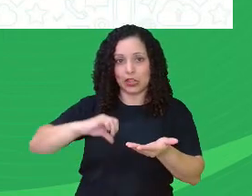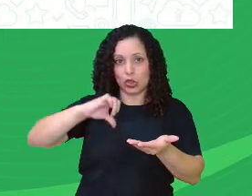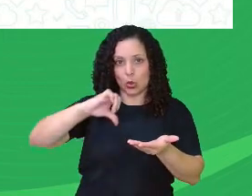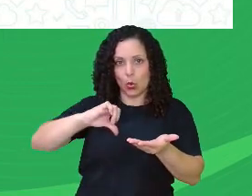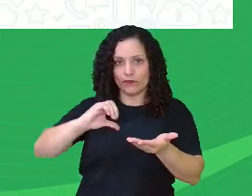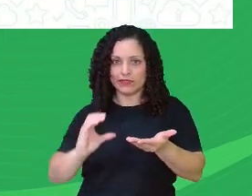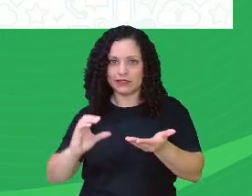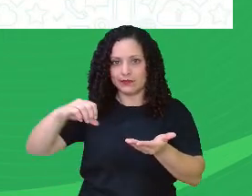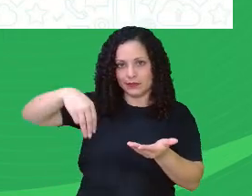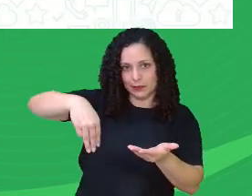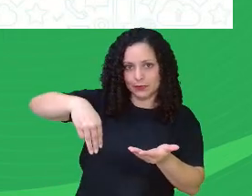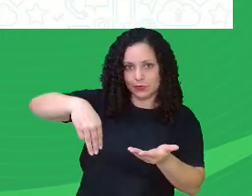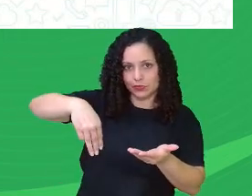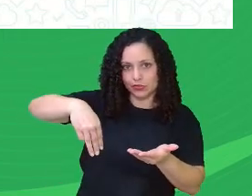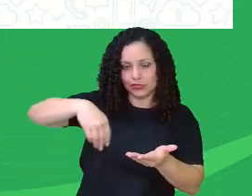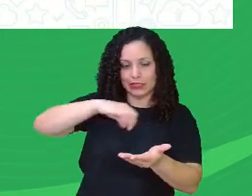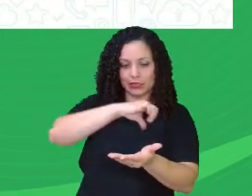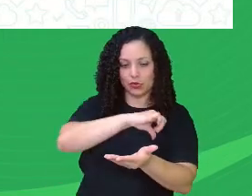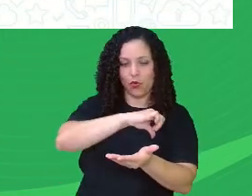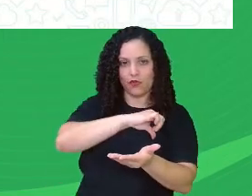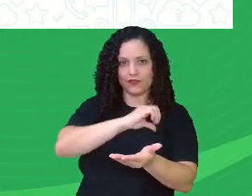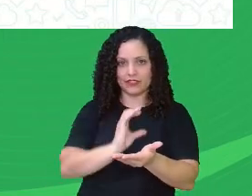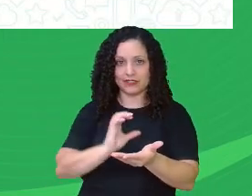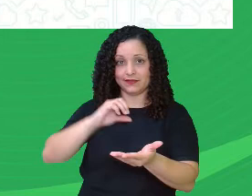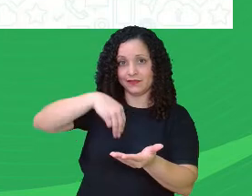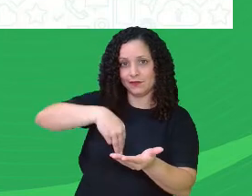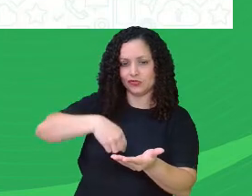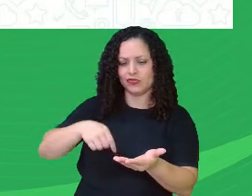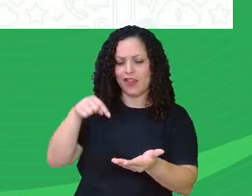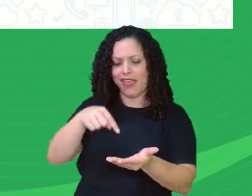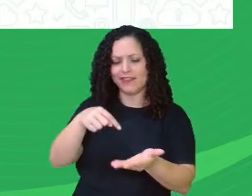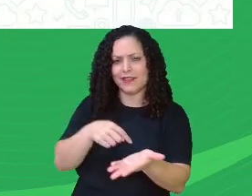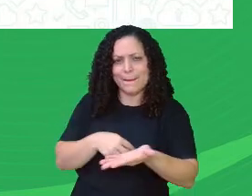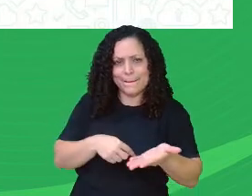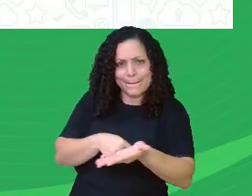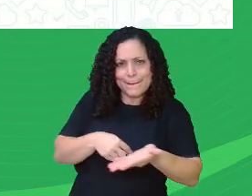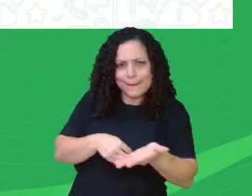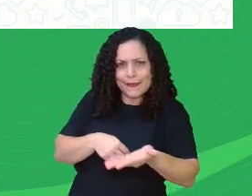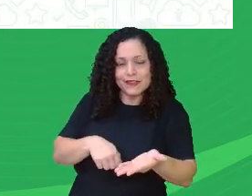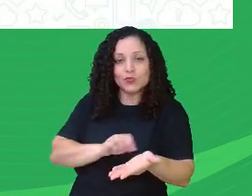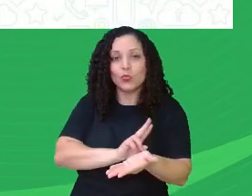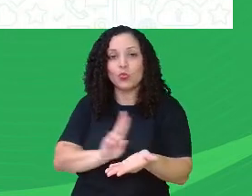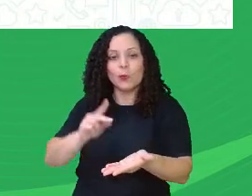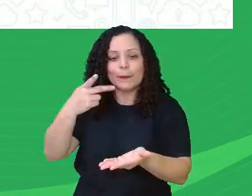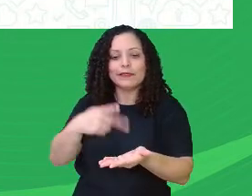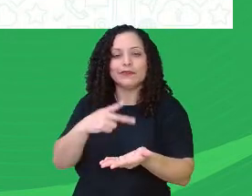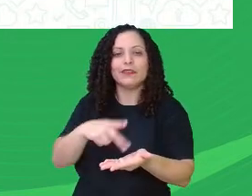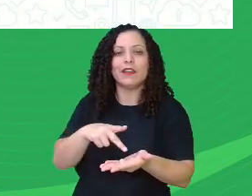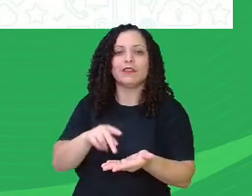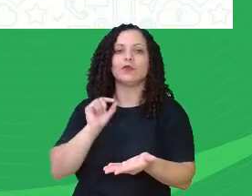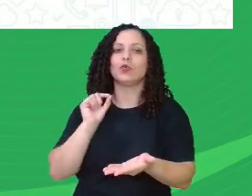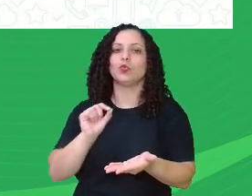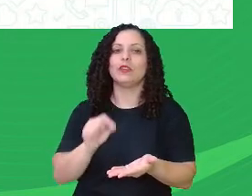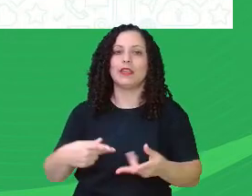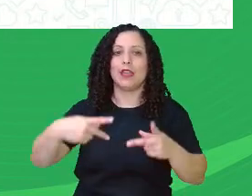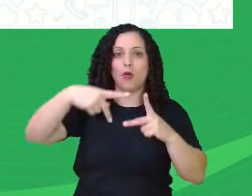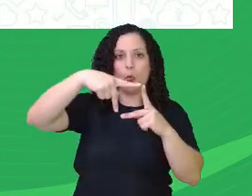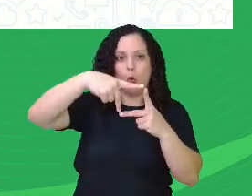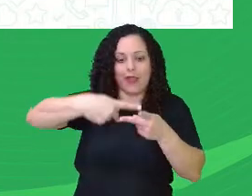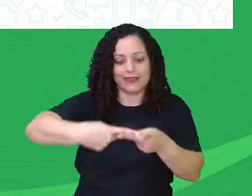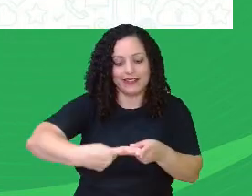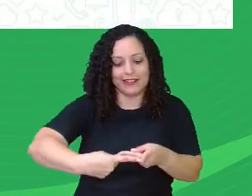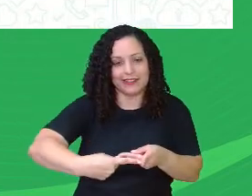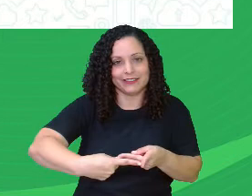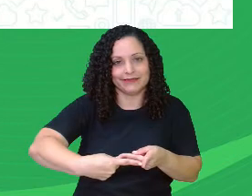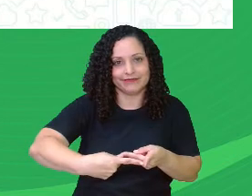pergunta, essa base, qual é o nome dela? Qual é o nome dessa base? Base quadrada, isso